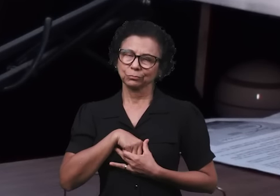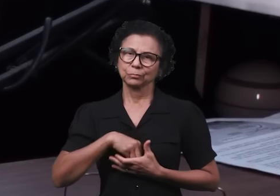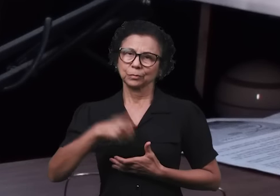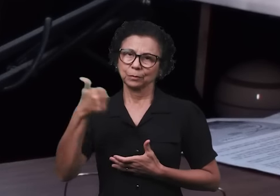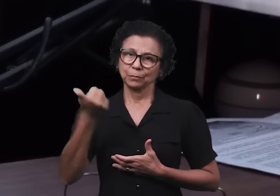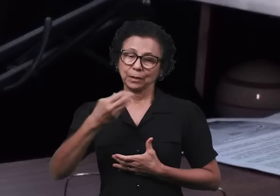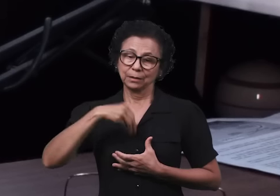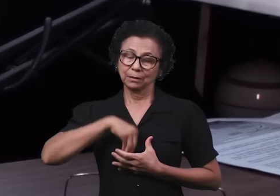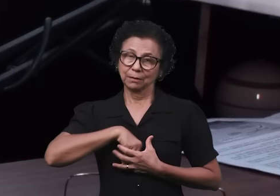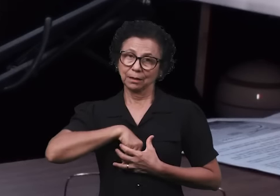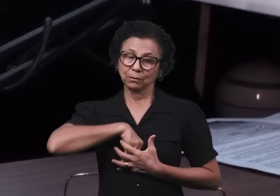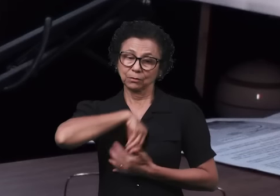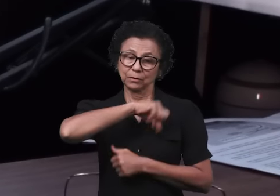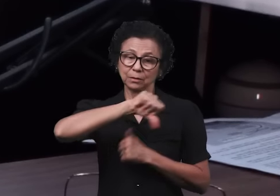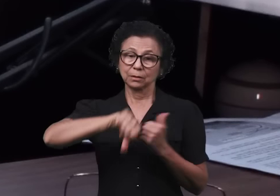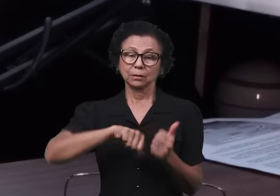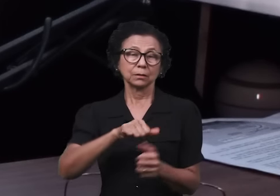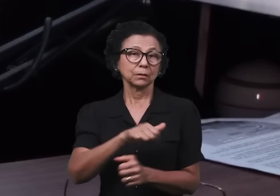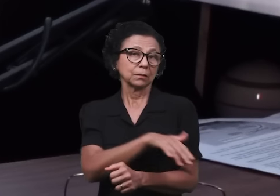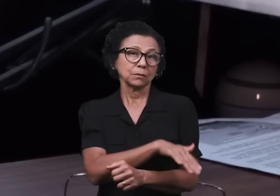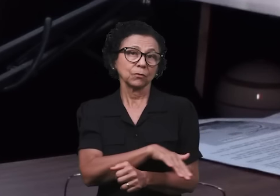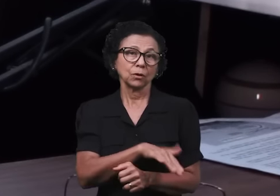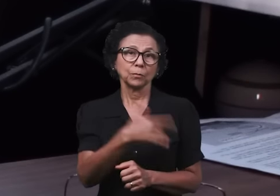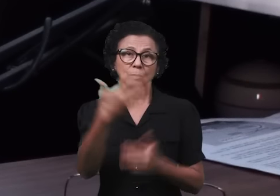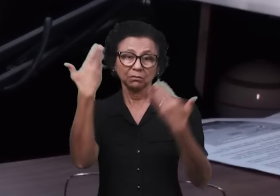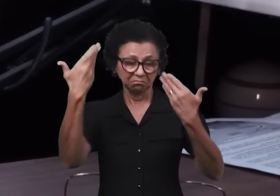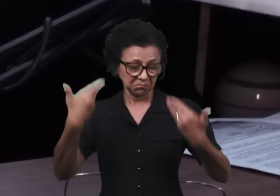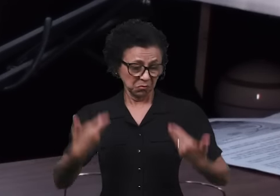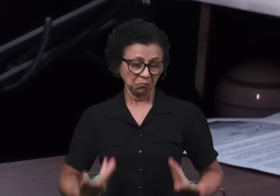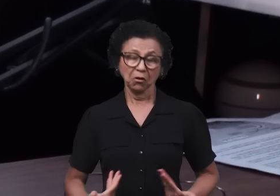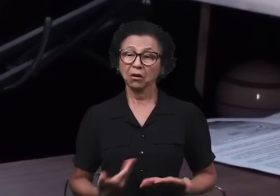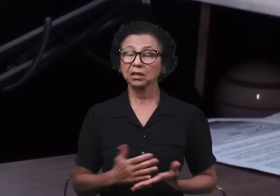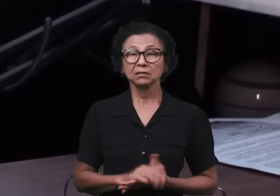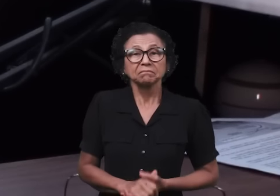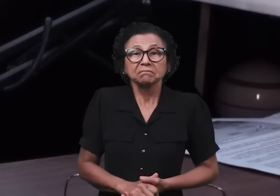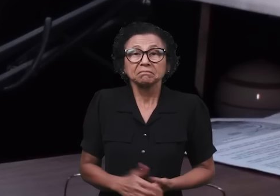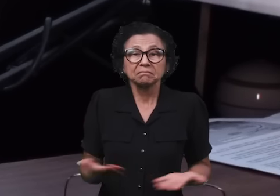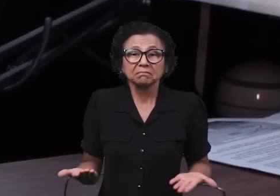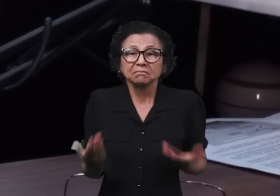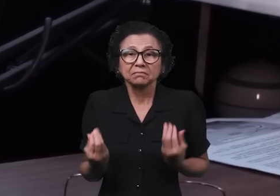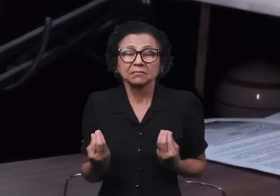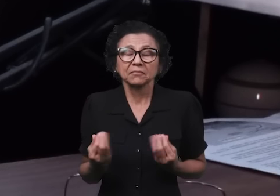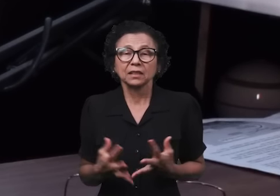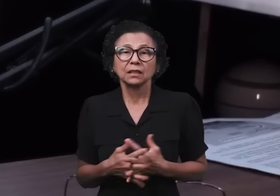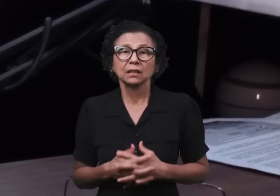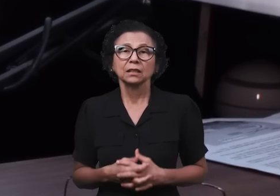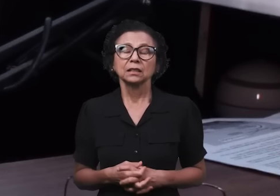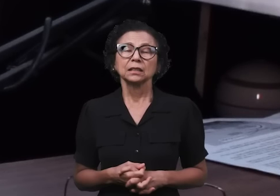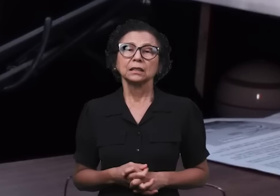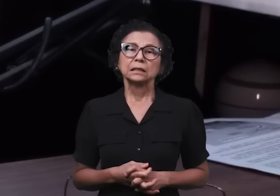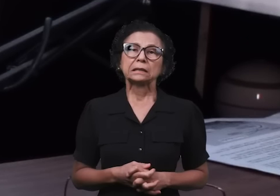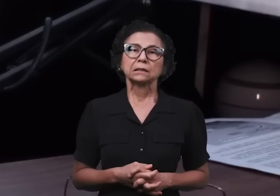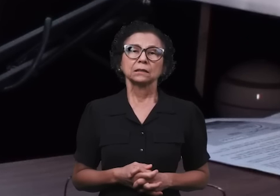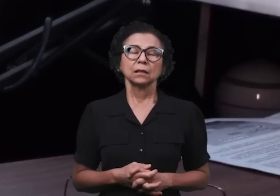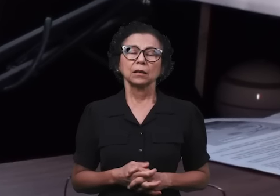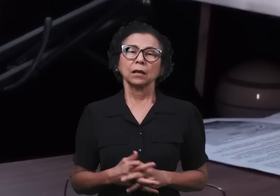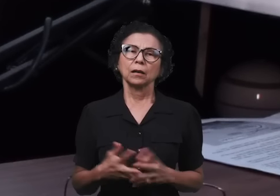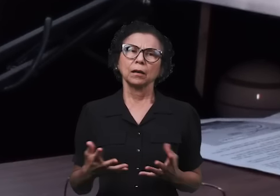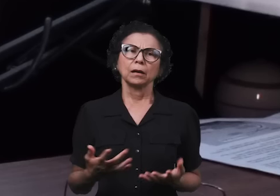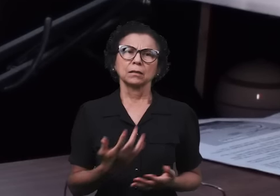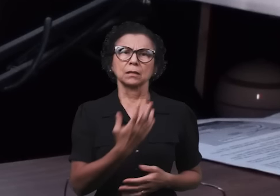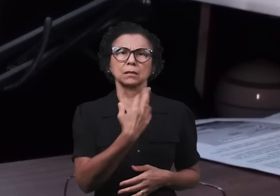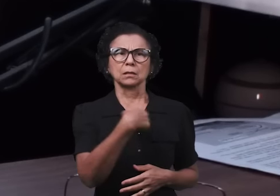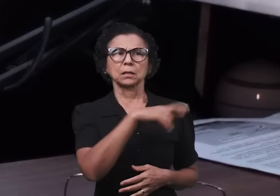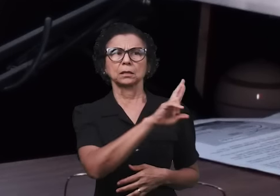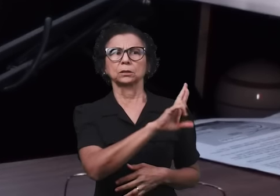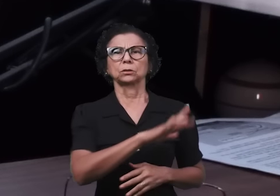que reflete exteriormente, e aquilo que muitas vezes as próprias religiões